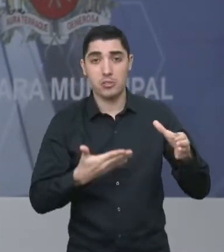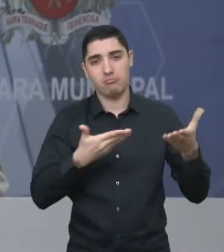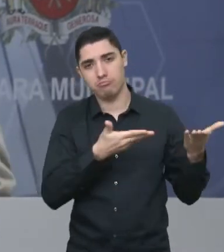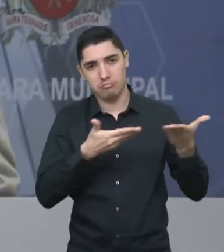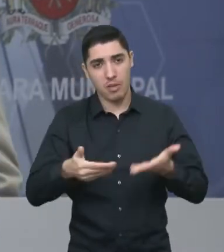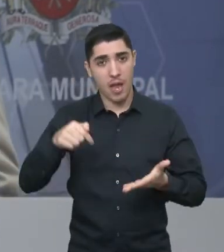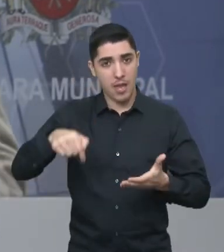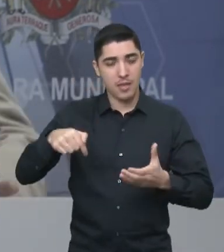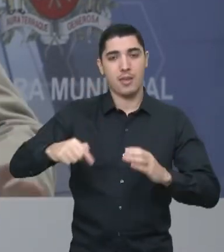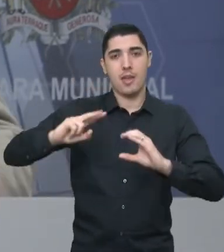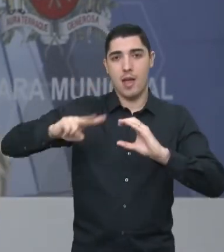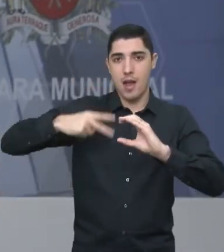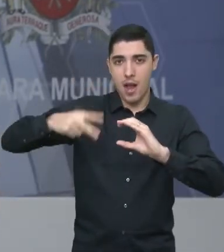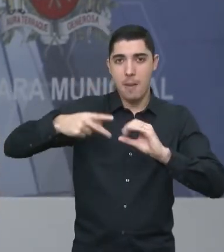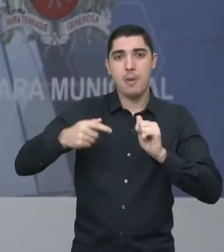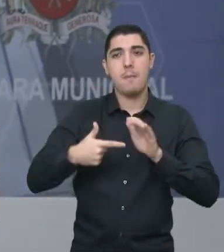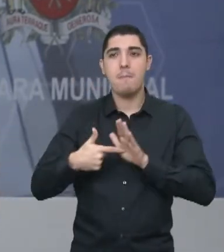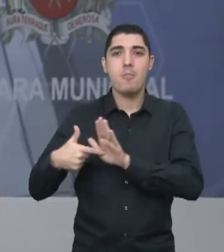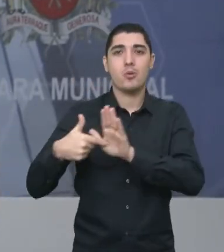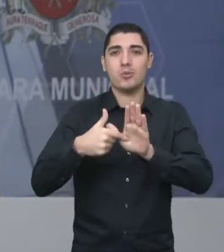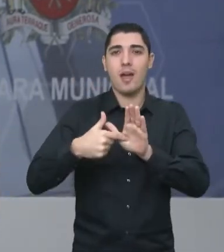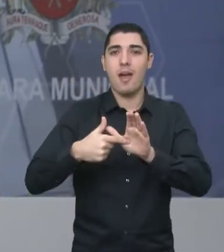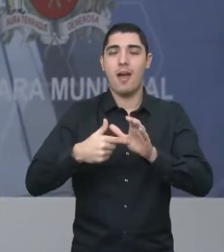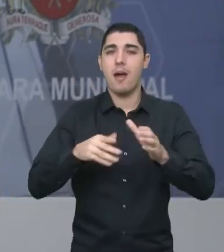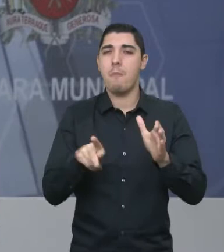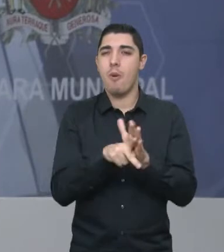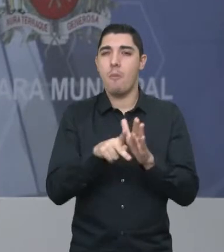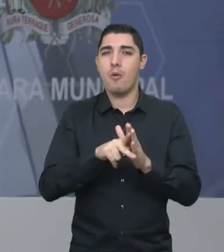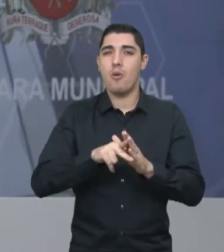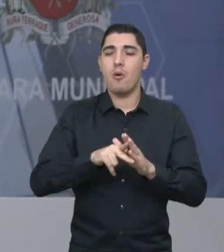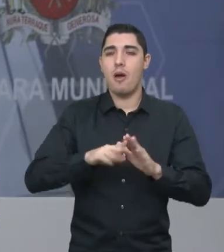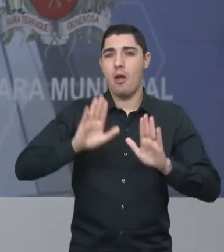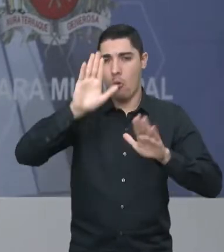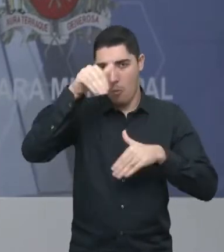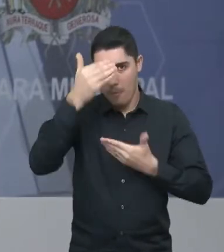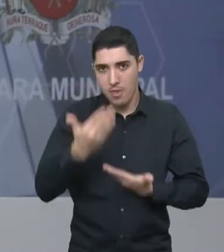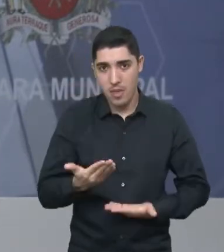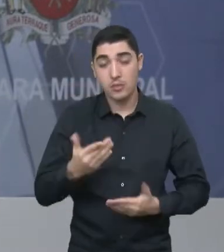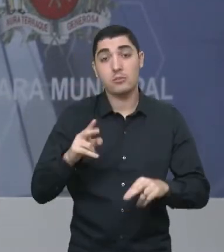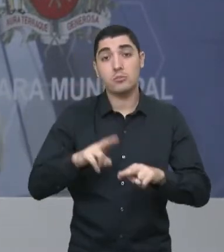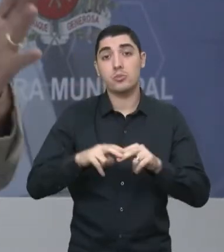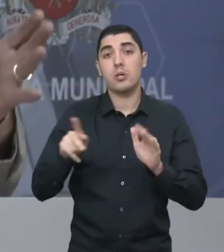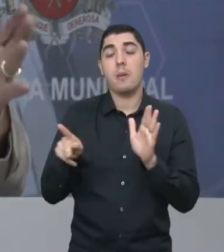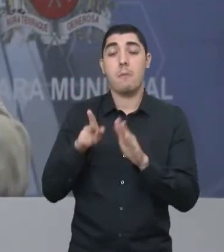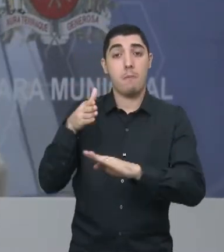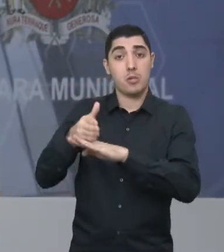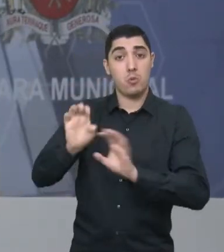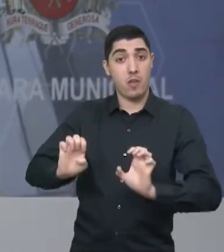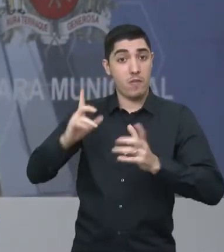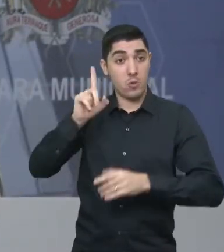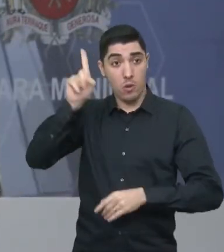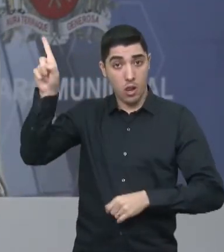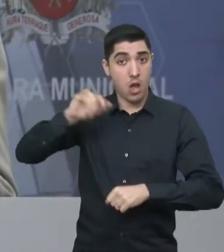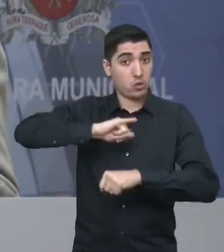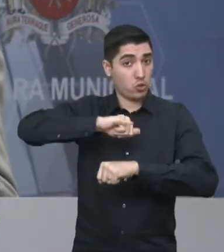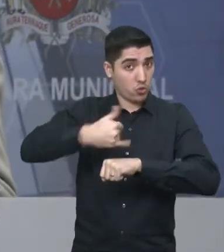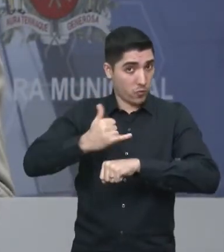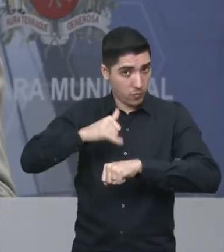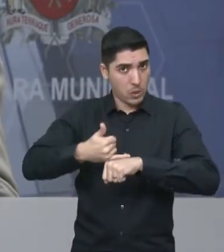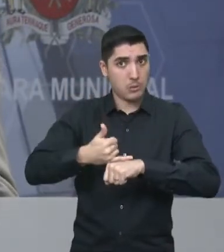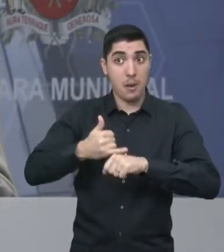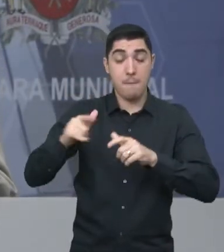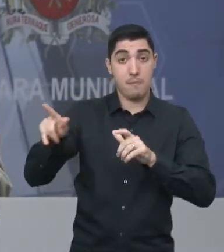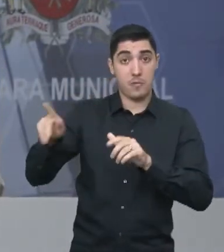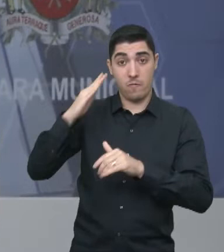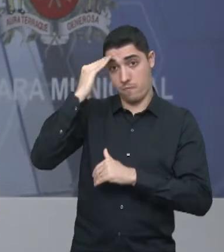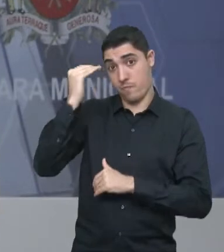Municipal para fazer uma homenagem, foi porque eles participaram do Festival de Joinville, que é um dos maiores do mundo, e ali na